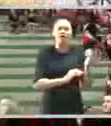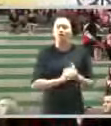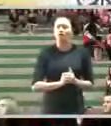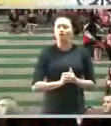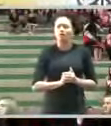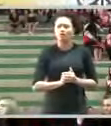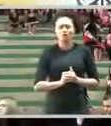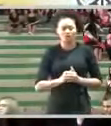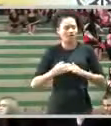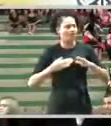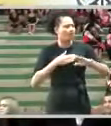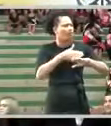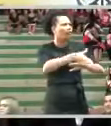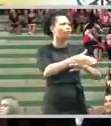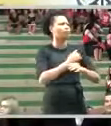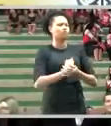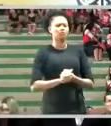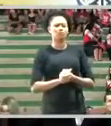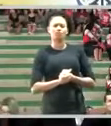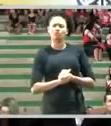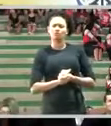Foram lá, foi um incidente.